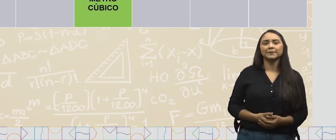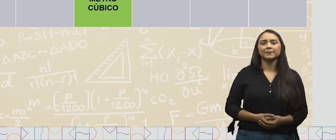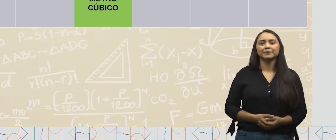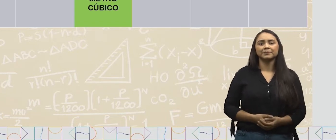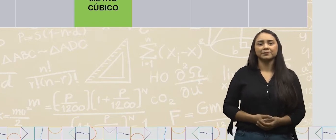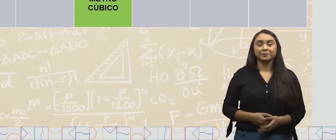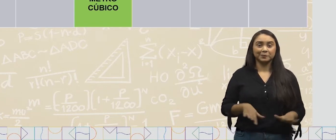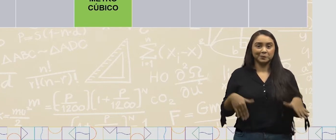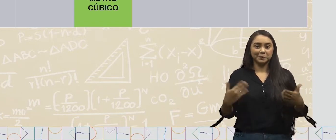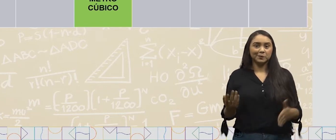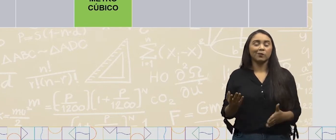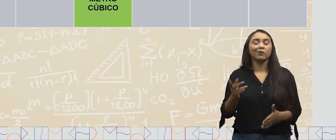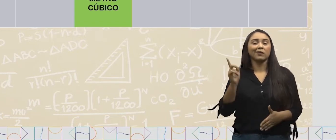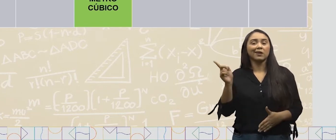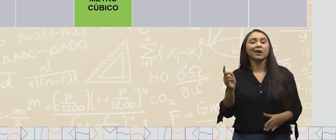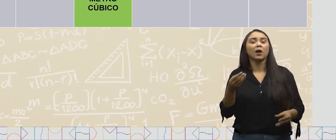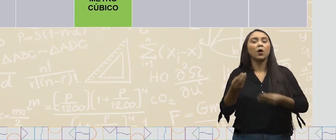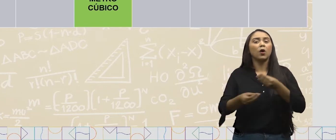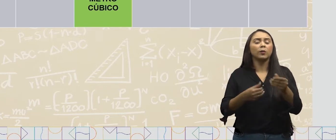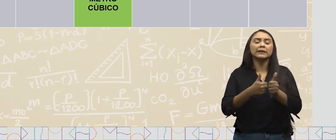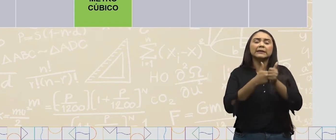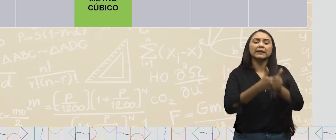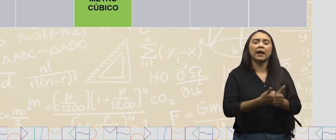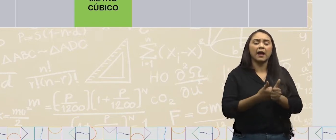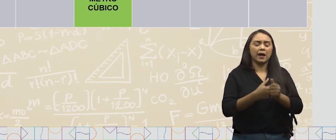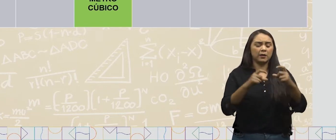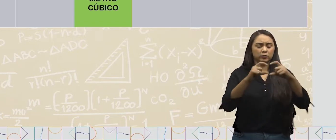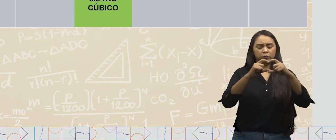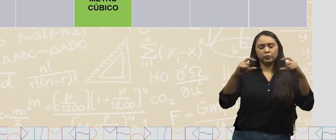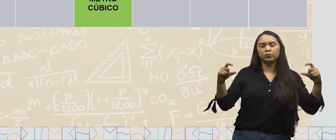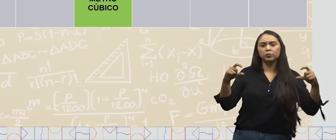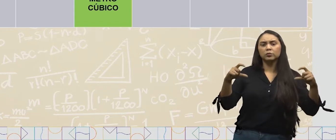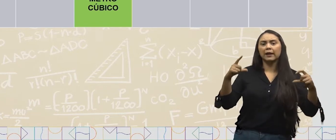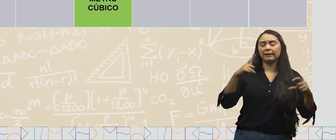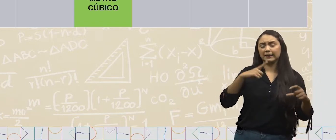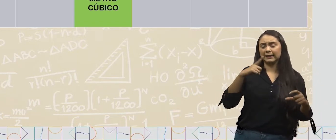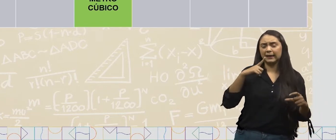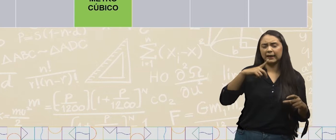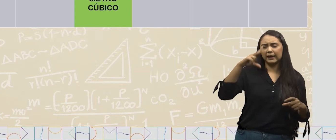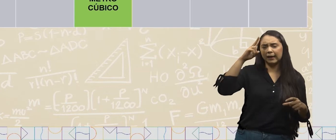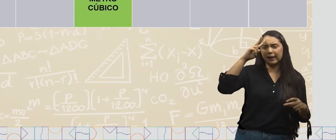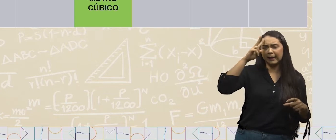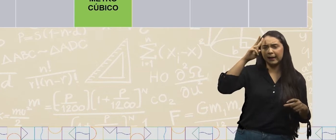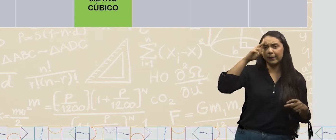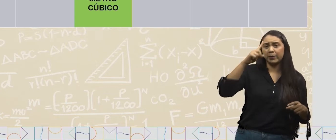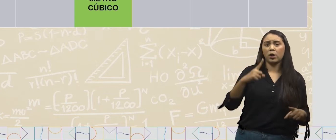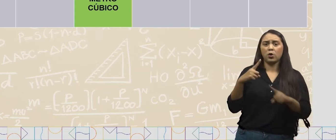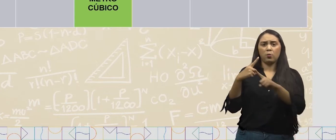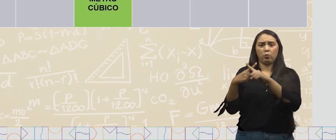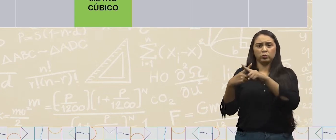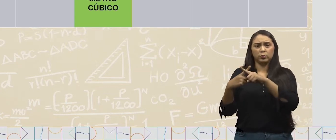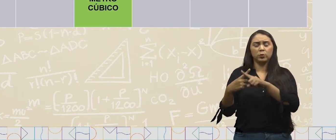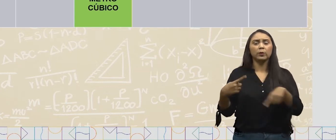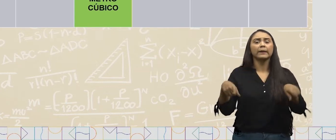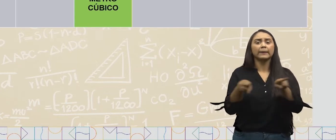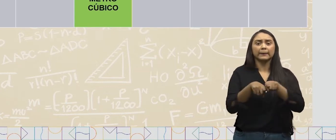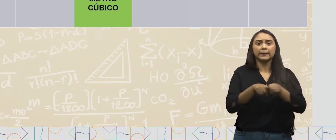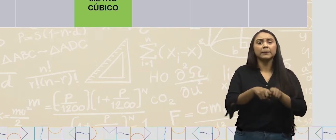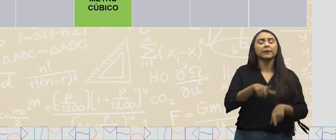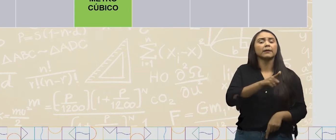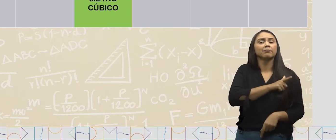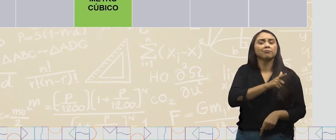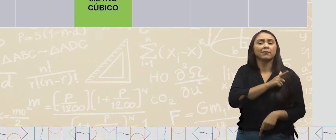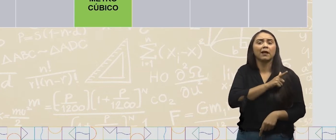volume. Essas unidades vão seguir ou para os múltiplos ou para os submúltiplos,